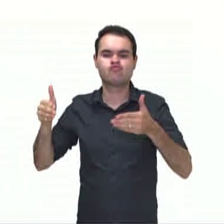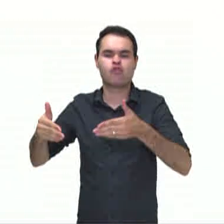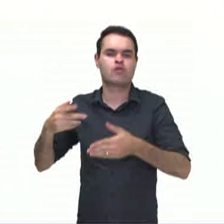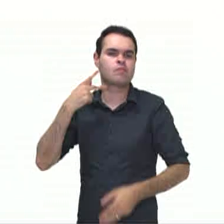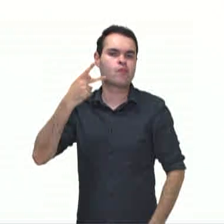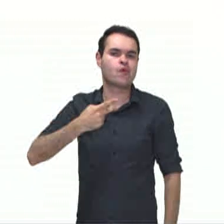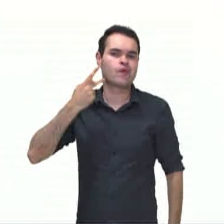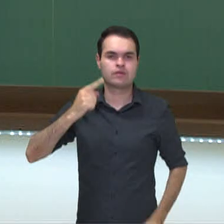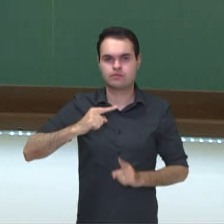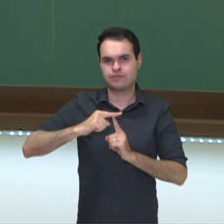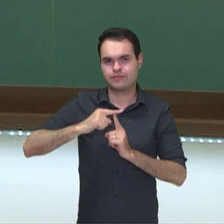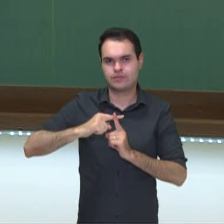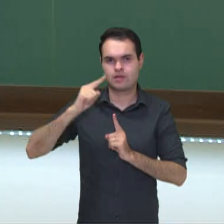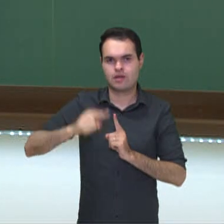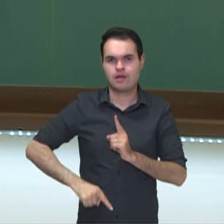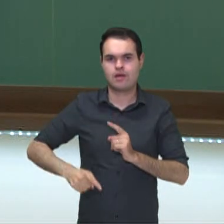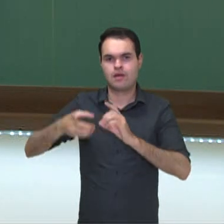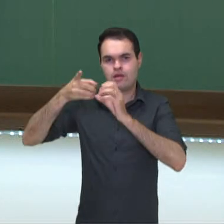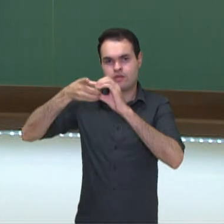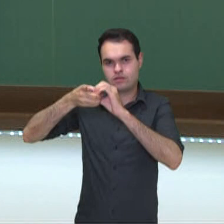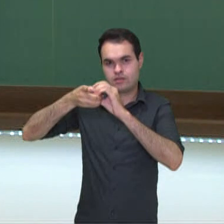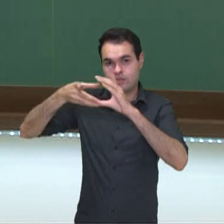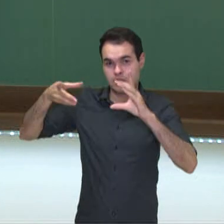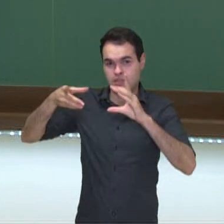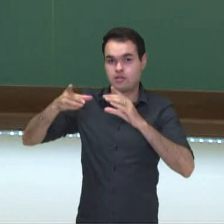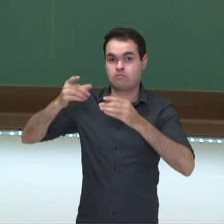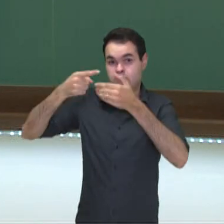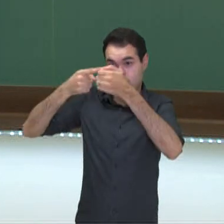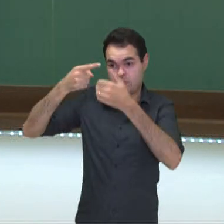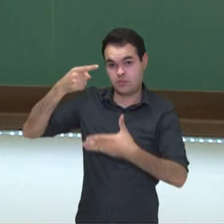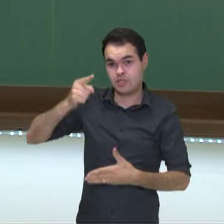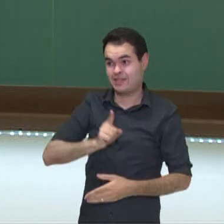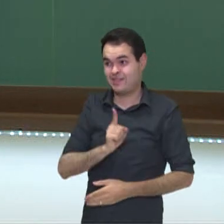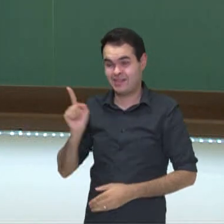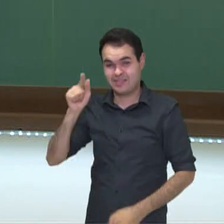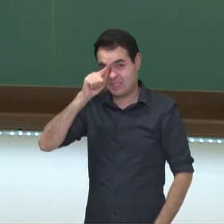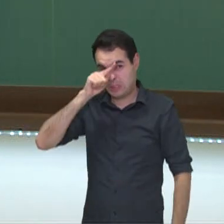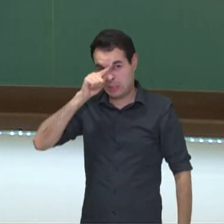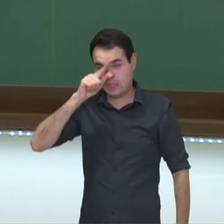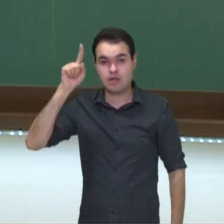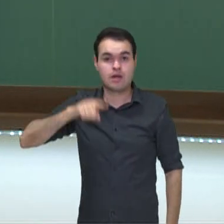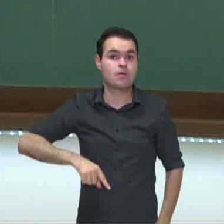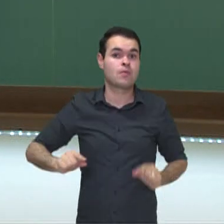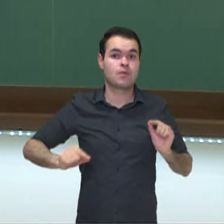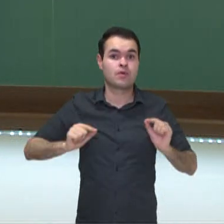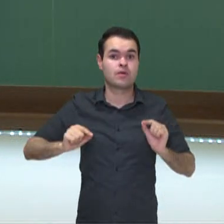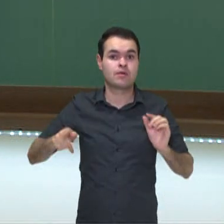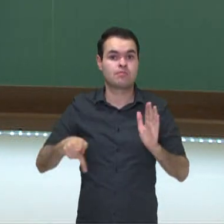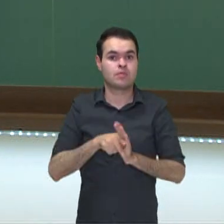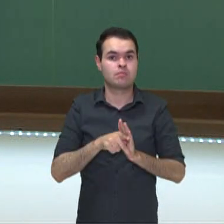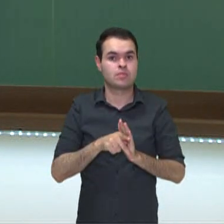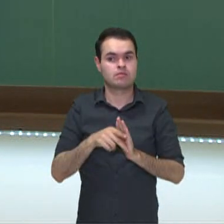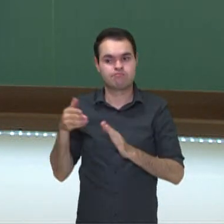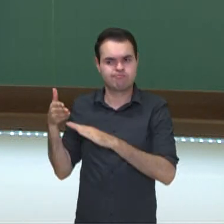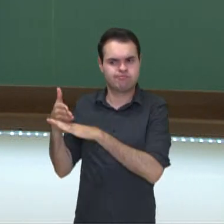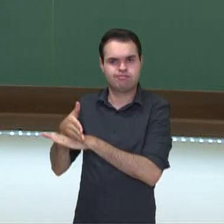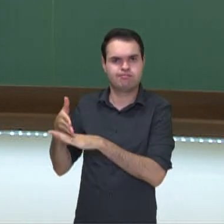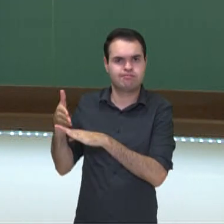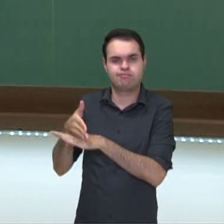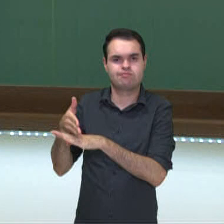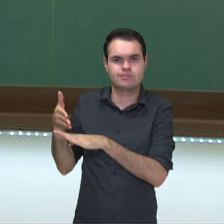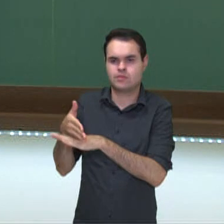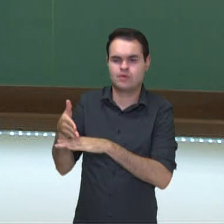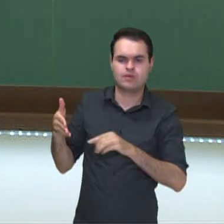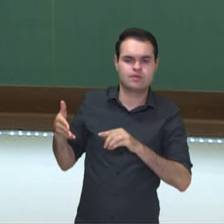Isso porque a democracia ateniense, a democracia grega, era uma democracia participativa.